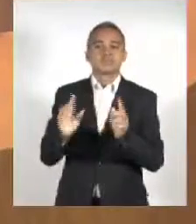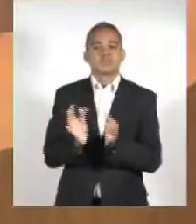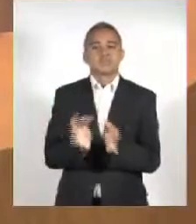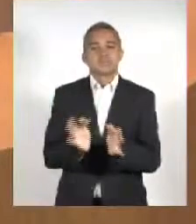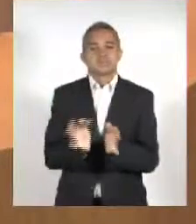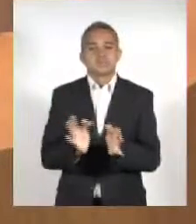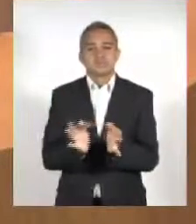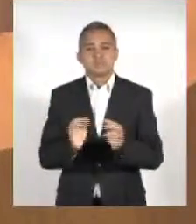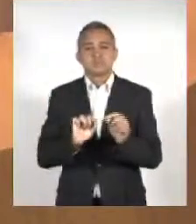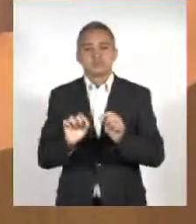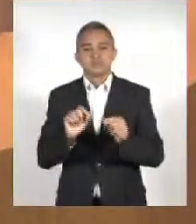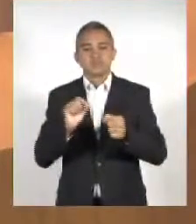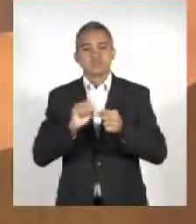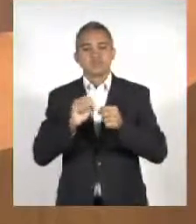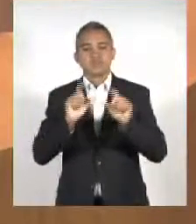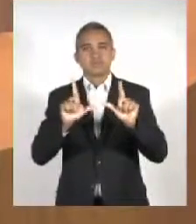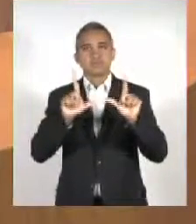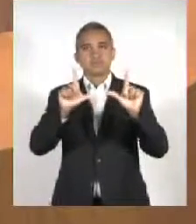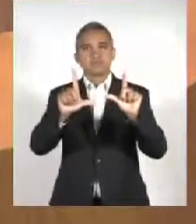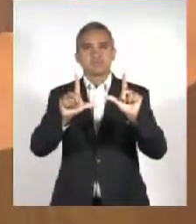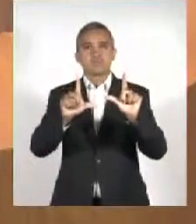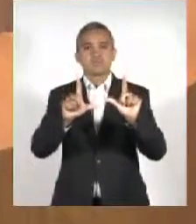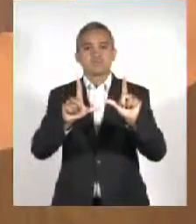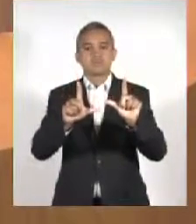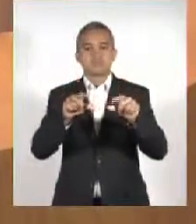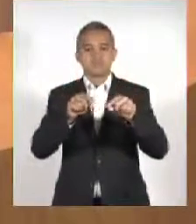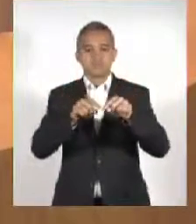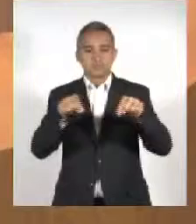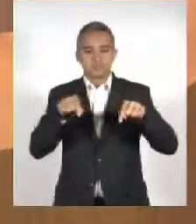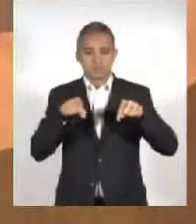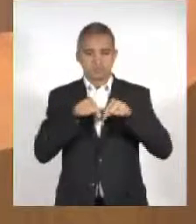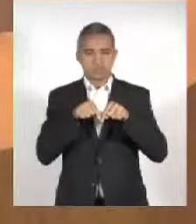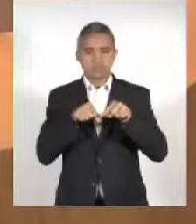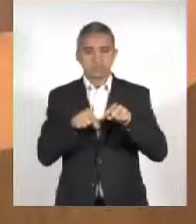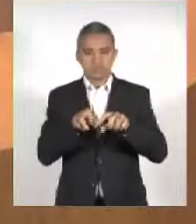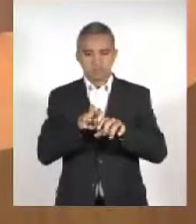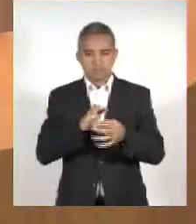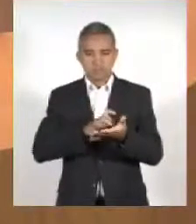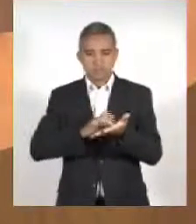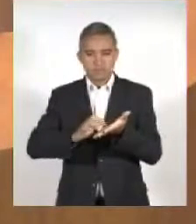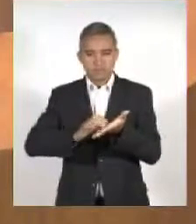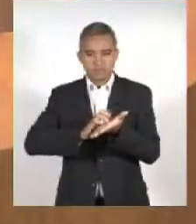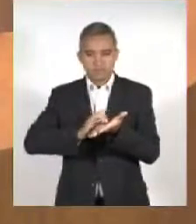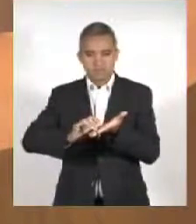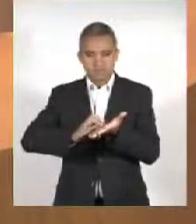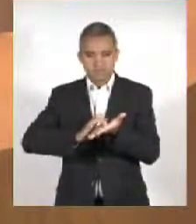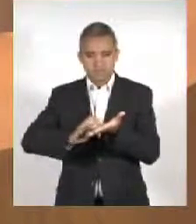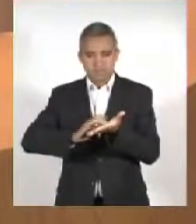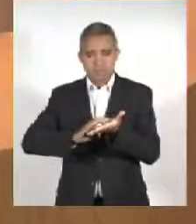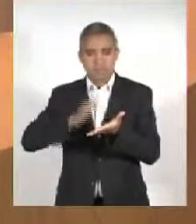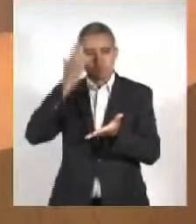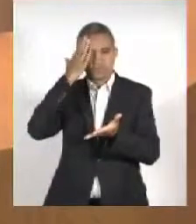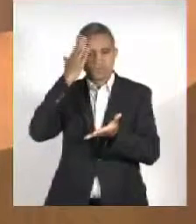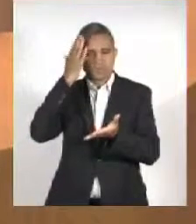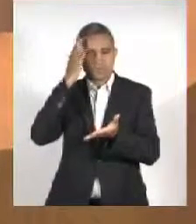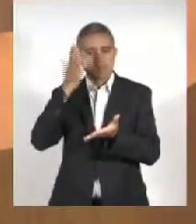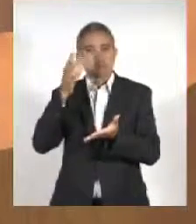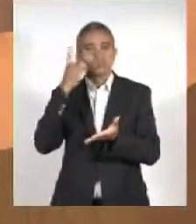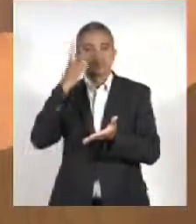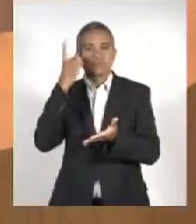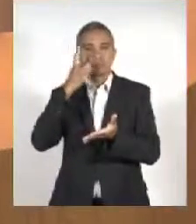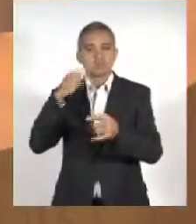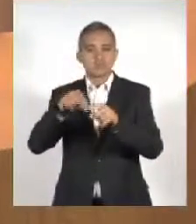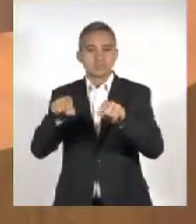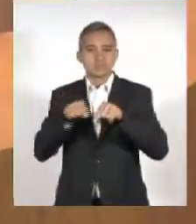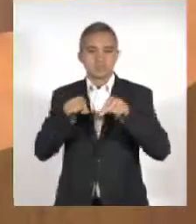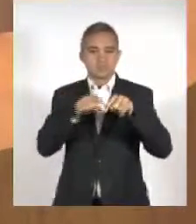colocar a identificação através de braille para que as pessoas com deficiência visual elas possam identificar os nossos